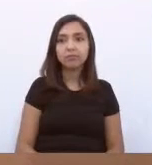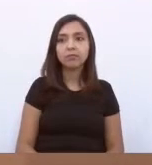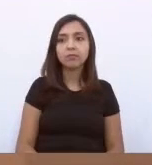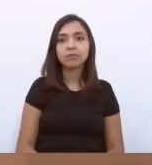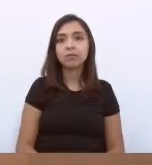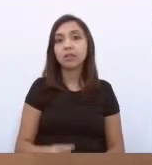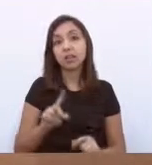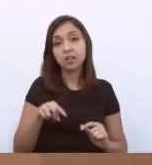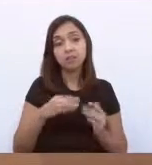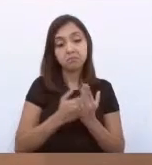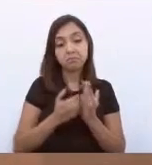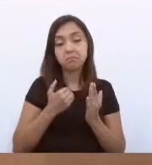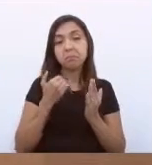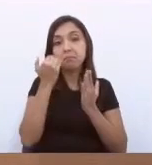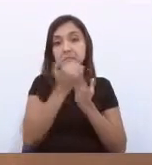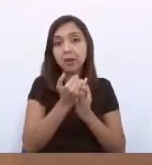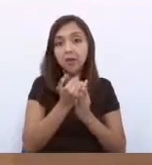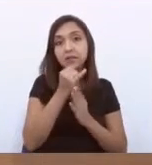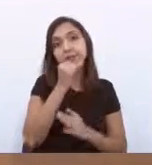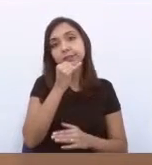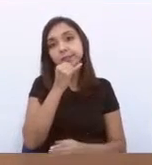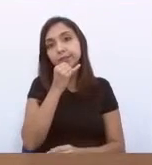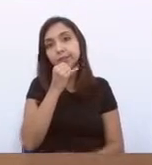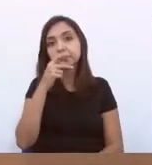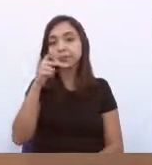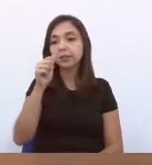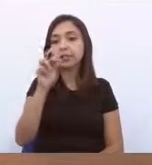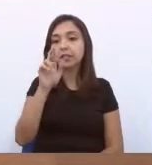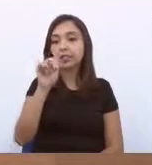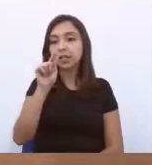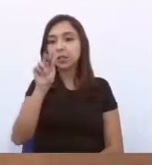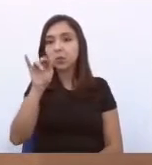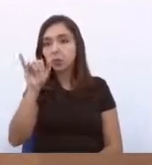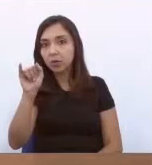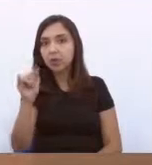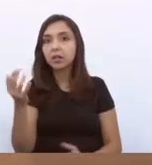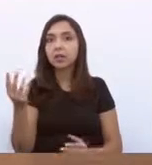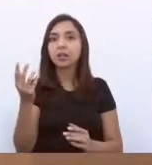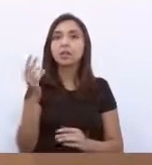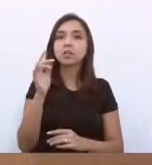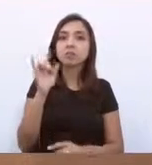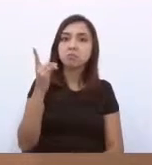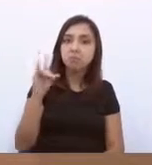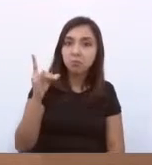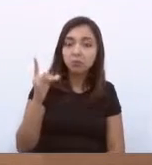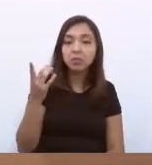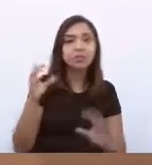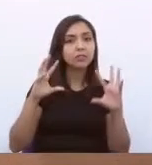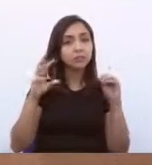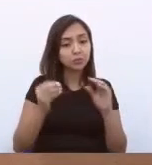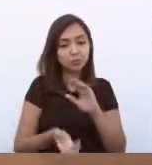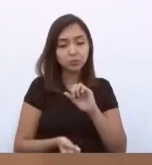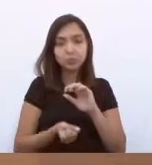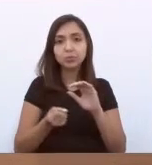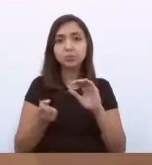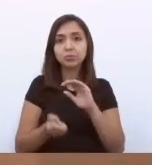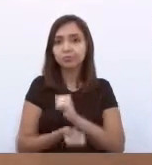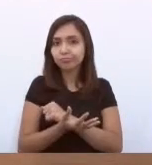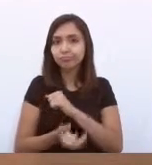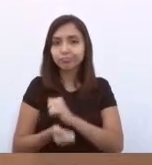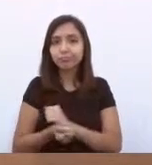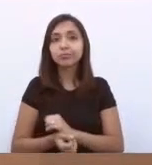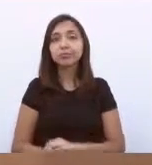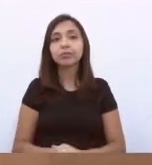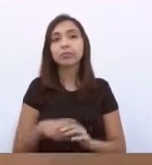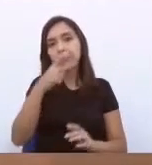muito maior que muitos países, tipo o Paraguai, tipo a Bolívia. Só em corrupção,